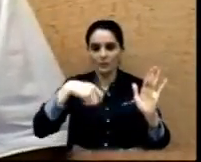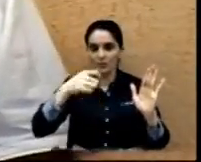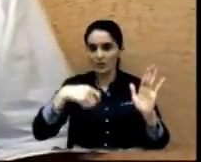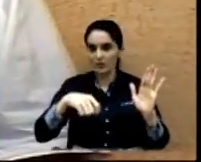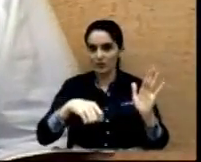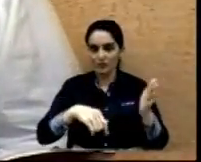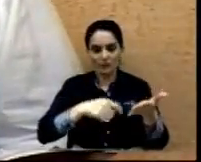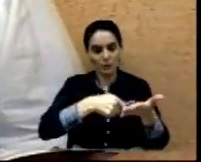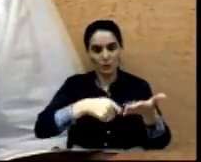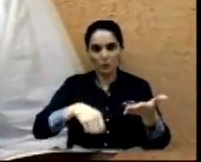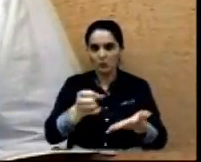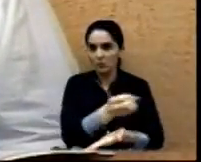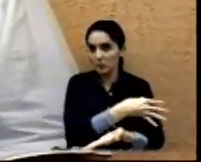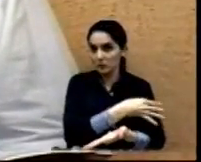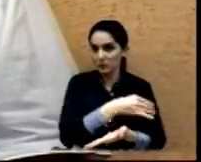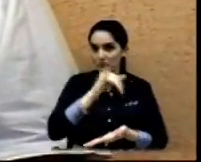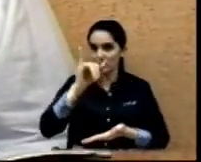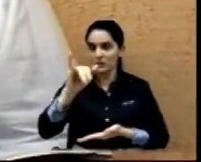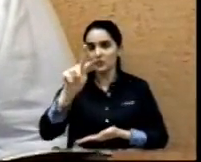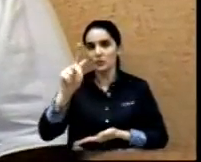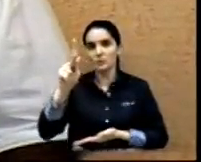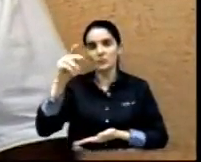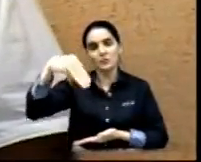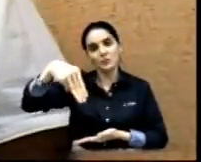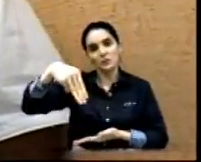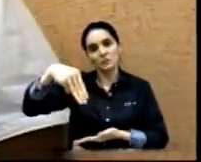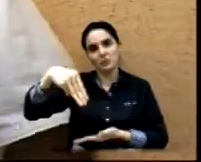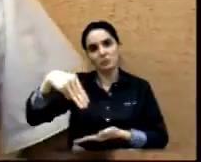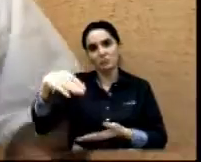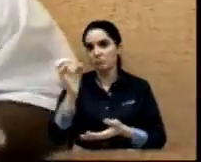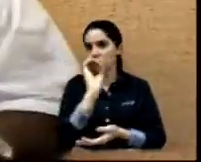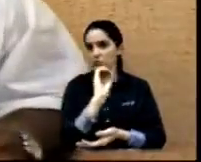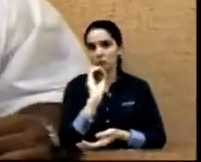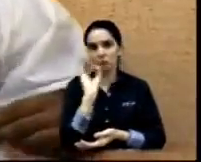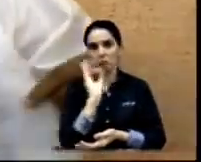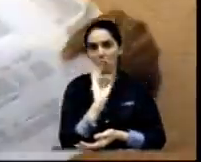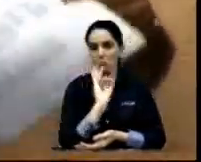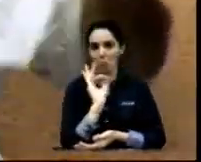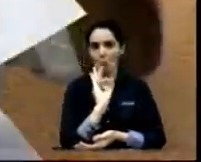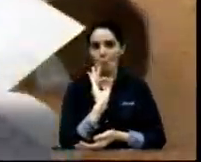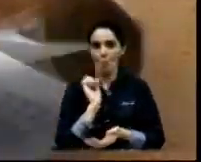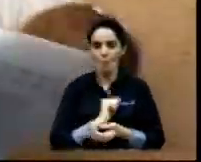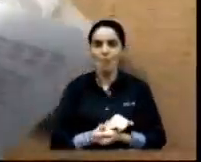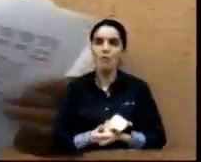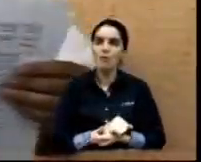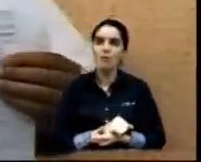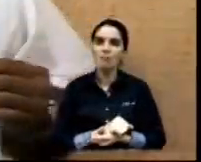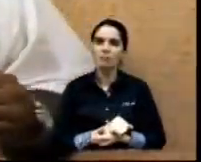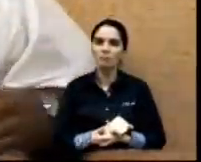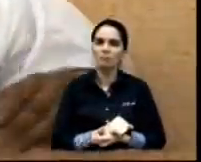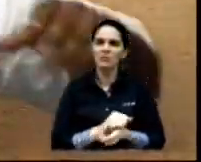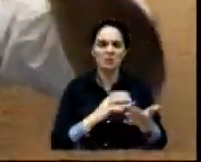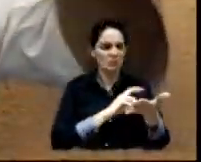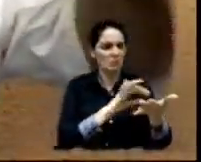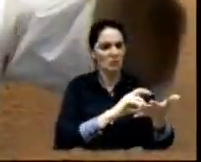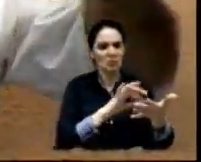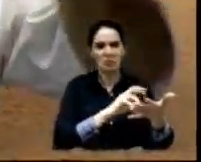novo, IGPM é nulo para nós. Contrato novo, gente. Aí ele fez aqui todo um monte de